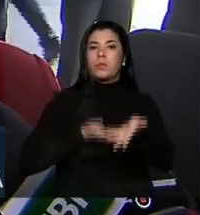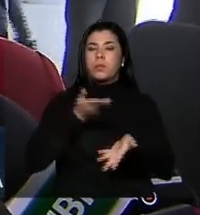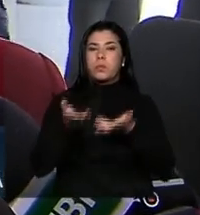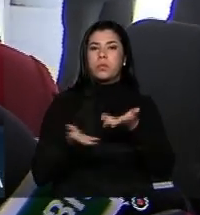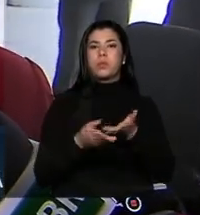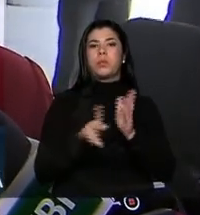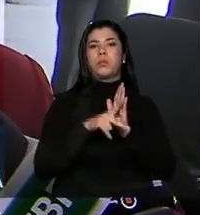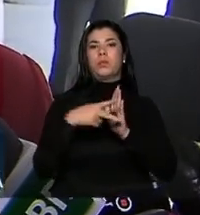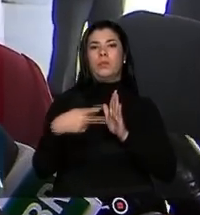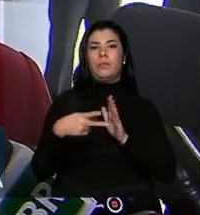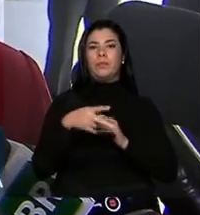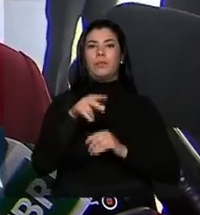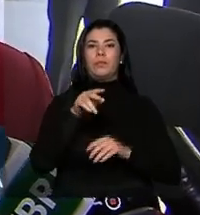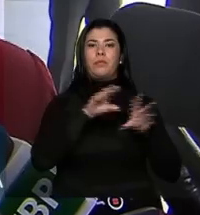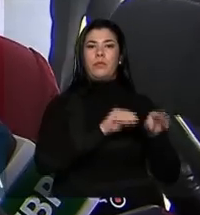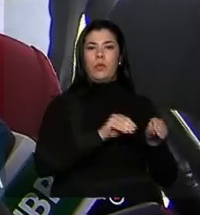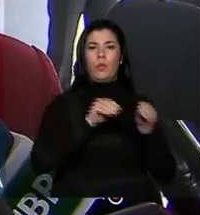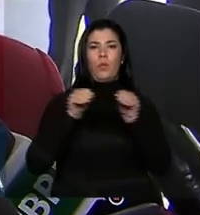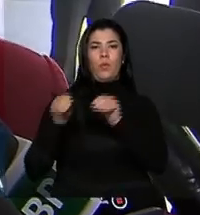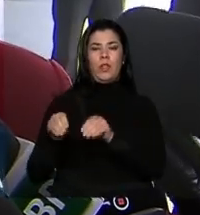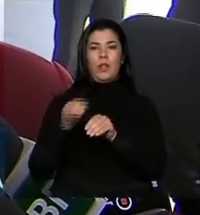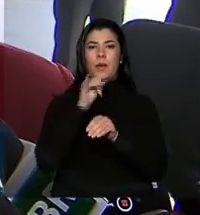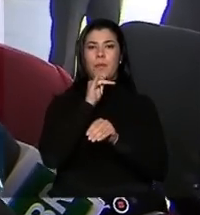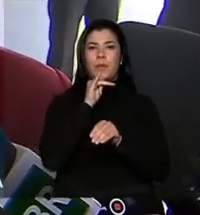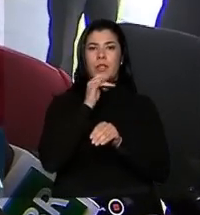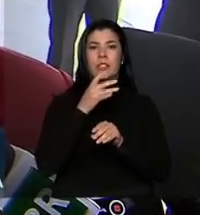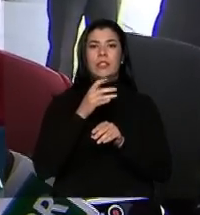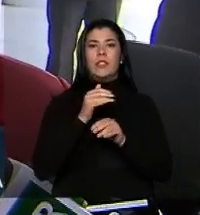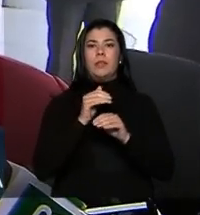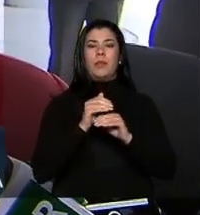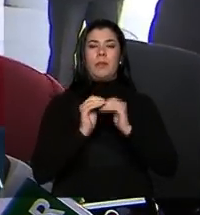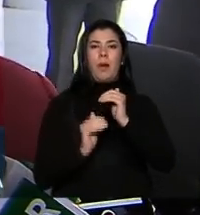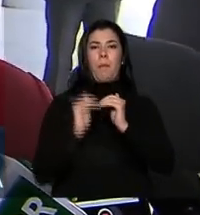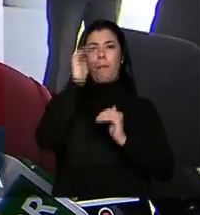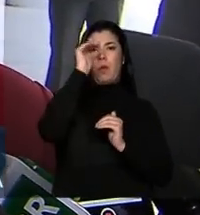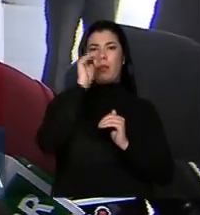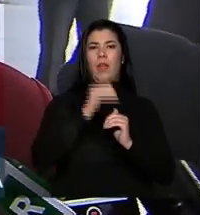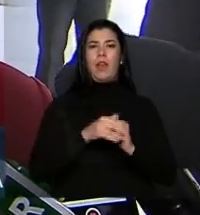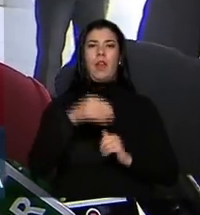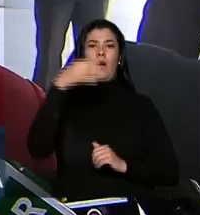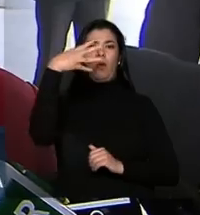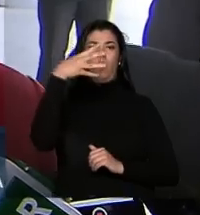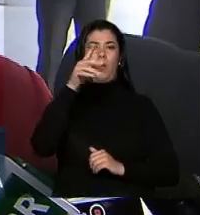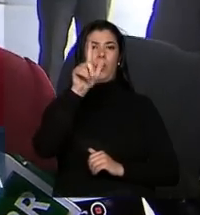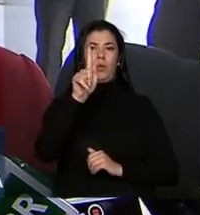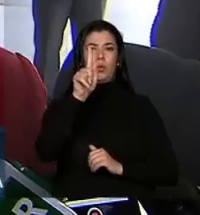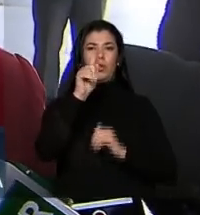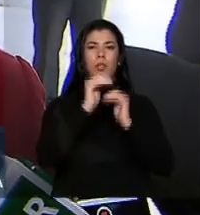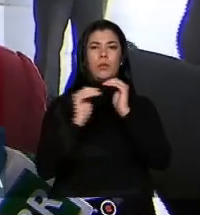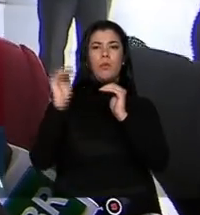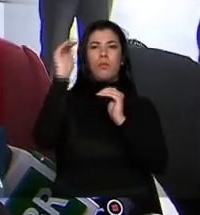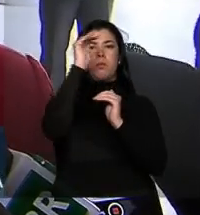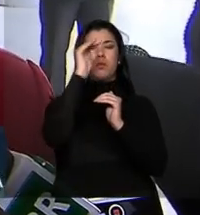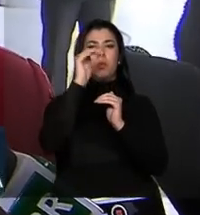remanescente da faixa de 4G para celular. Enfim,